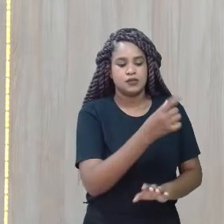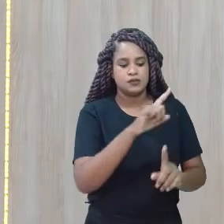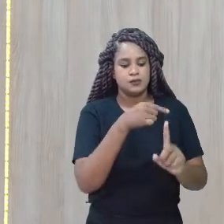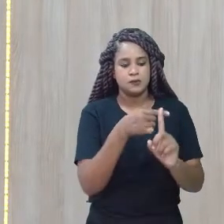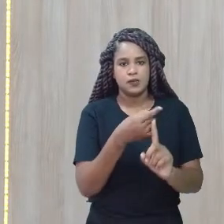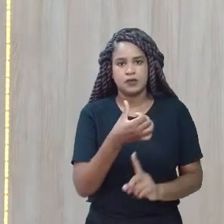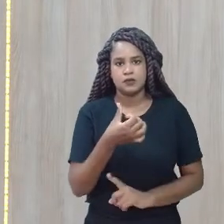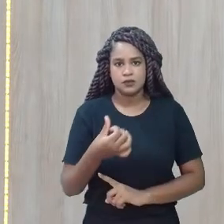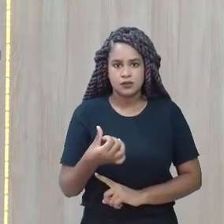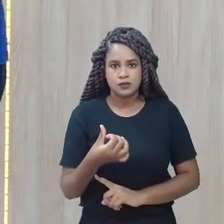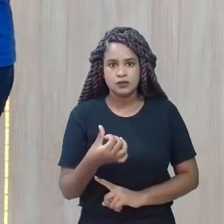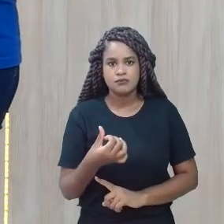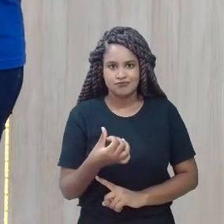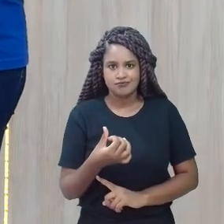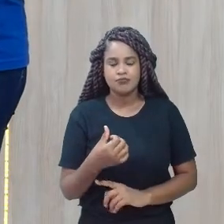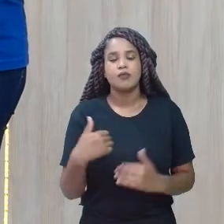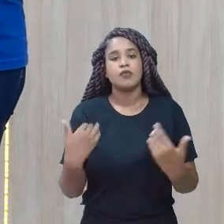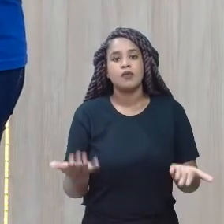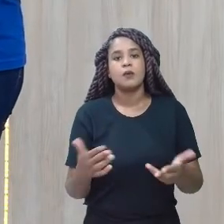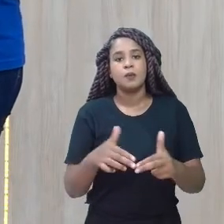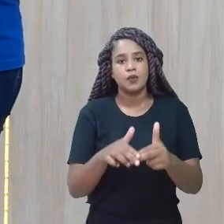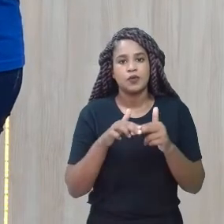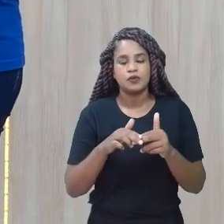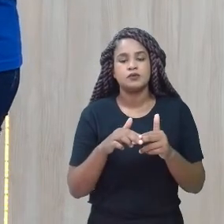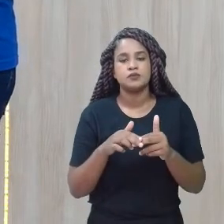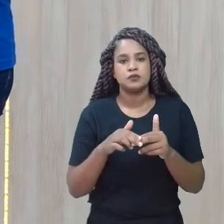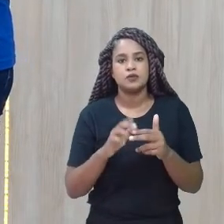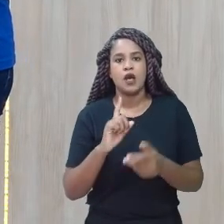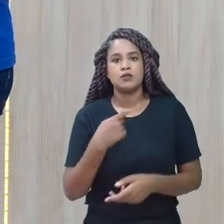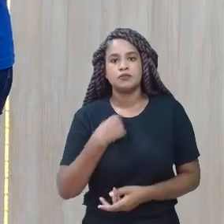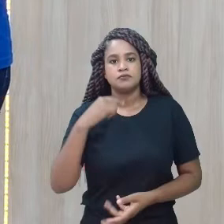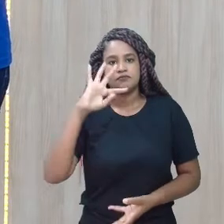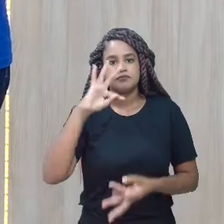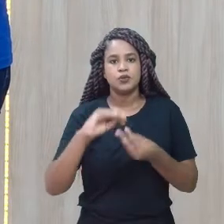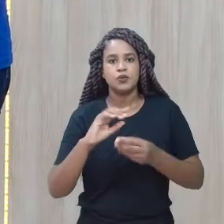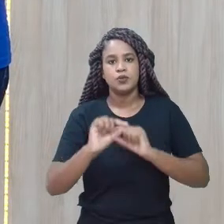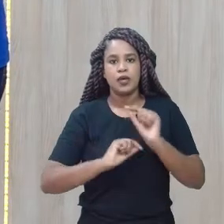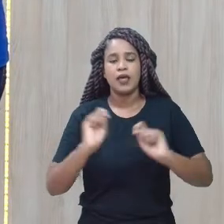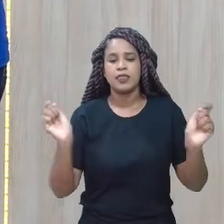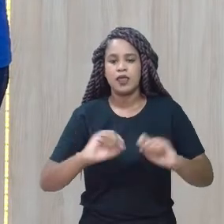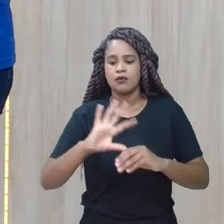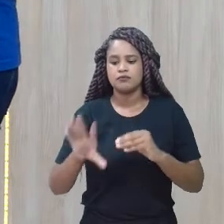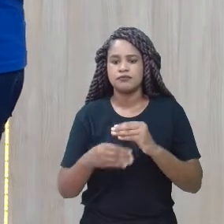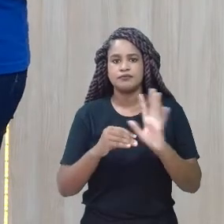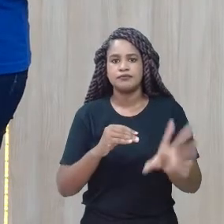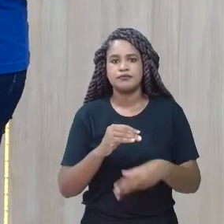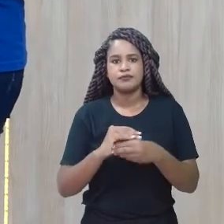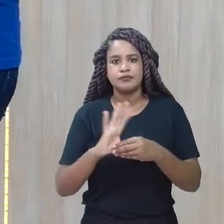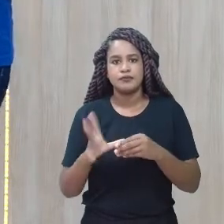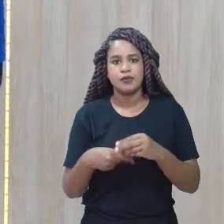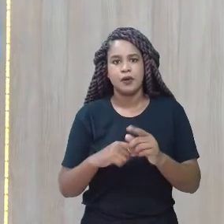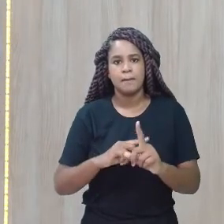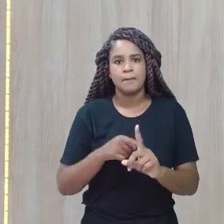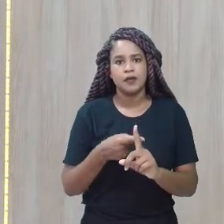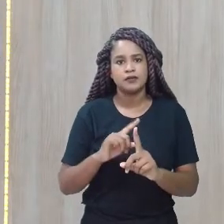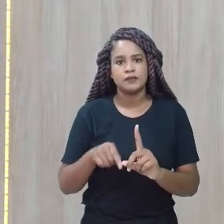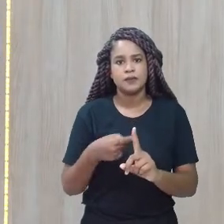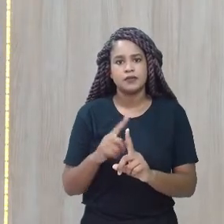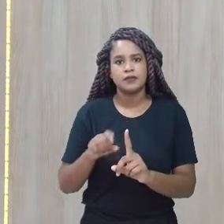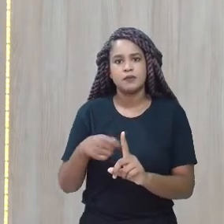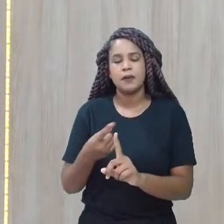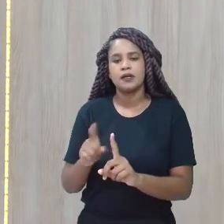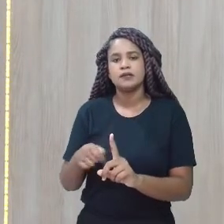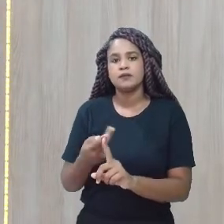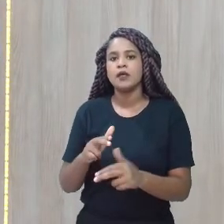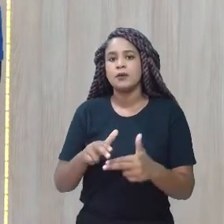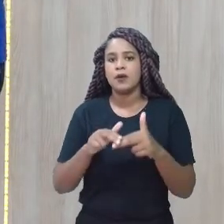Então, quando a gente lembra dessa ideia, a gente percebe que eu posso sempre ir adicionando mais uma vez aquele número que eu estou multiplicando.